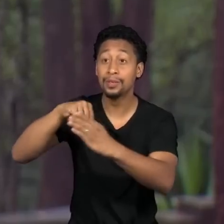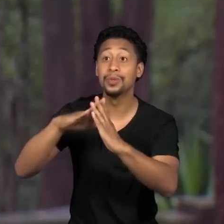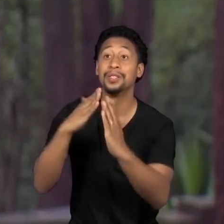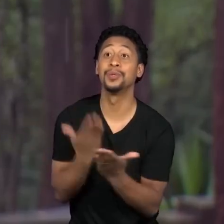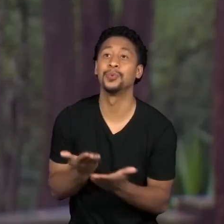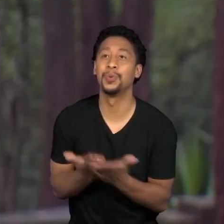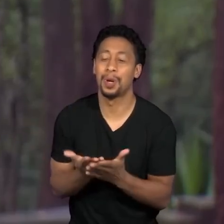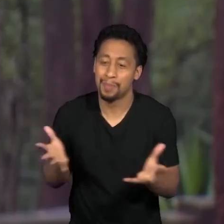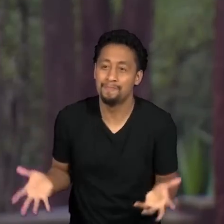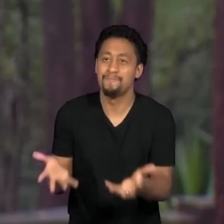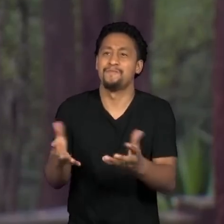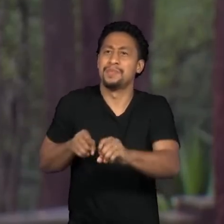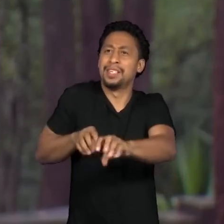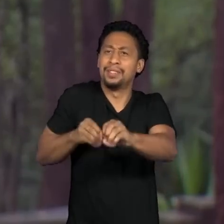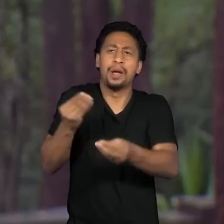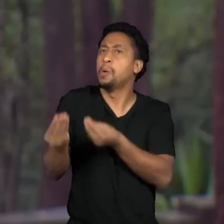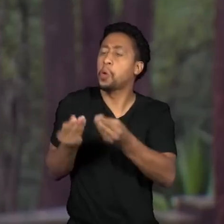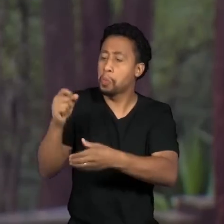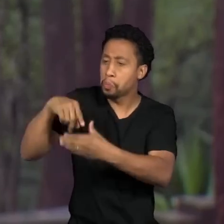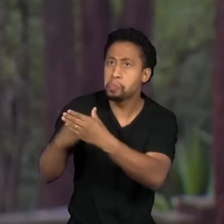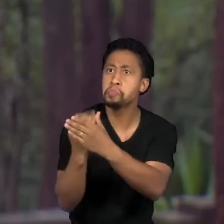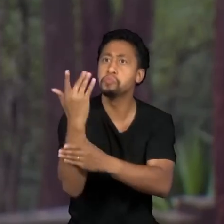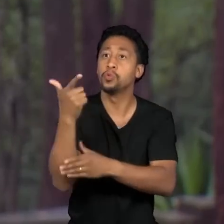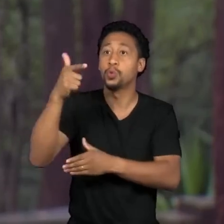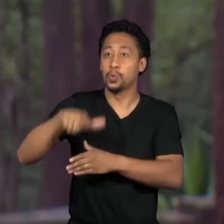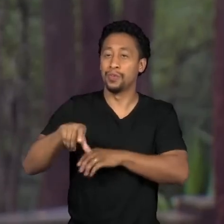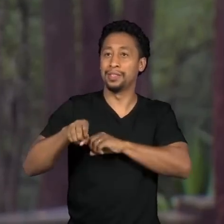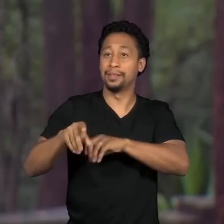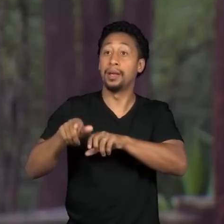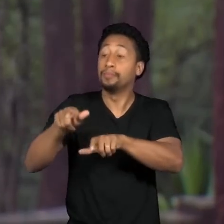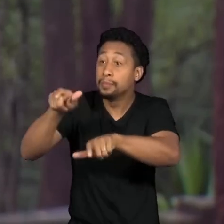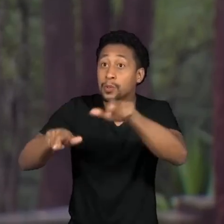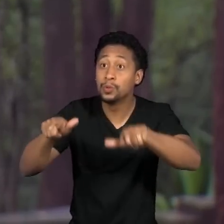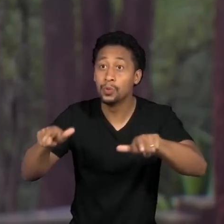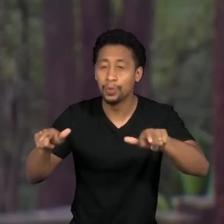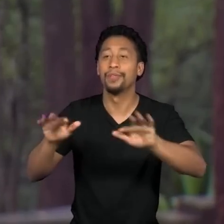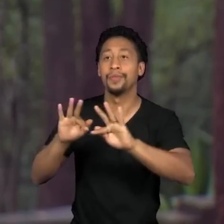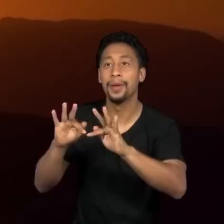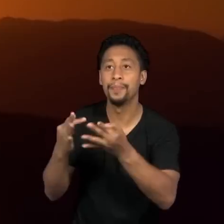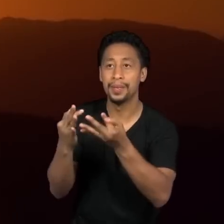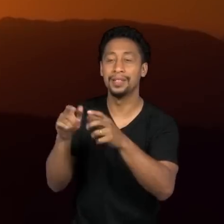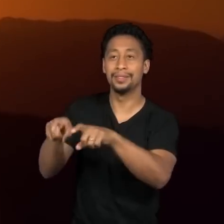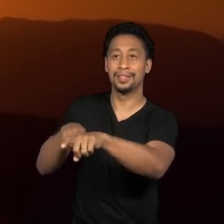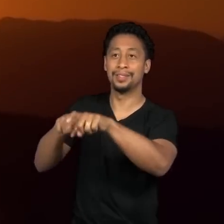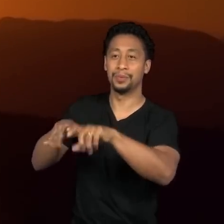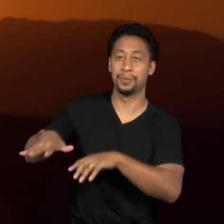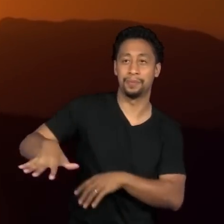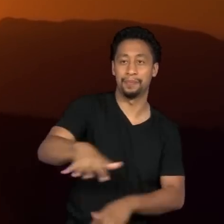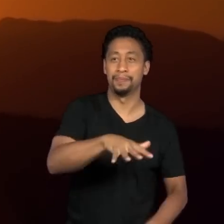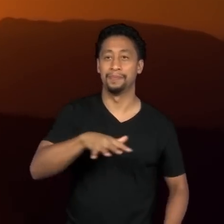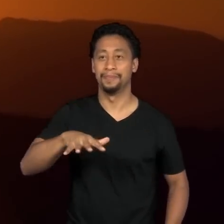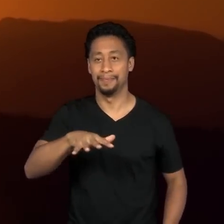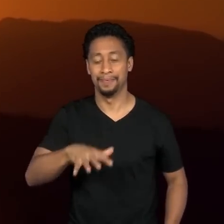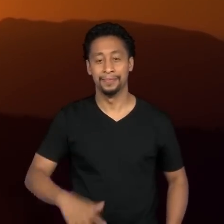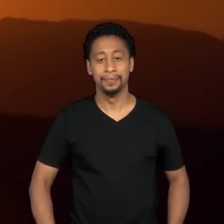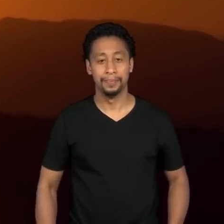de reflorestar aos filhos de agricultores familiares.